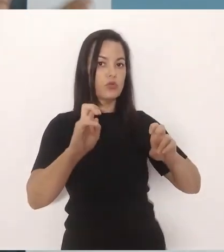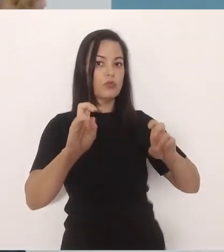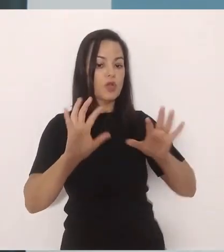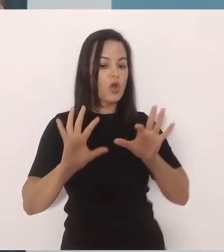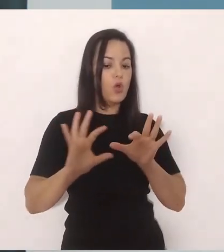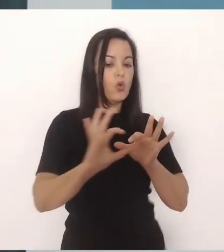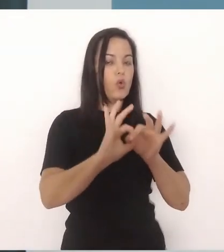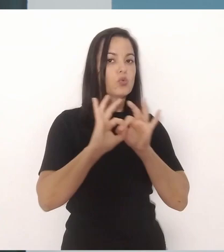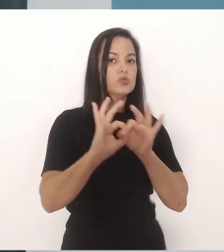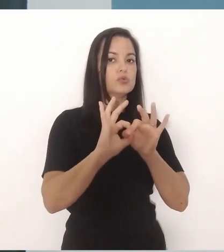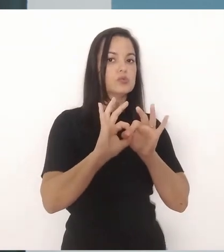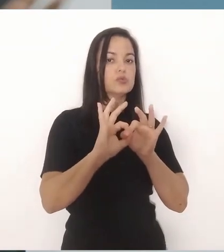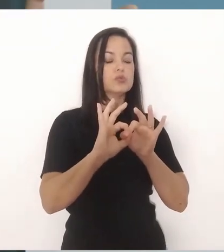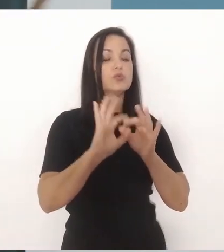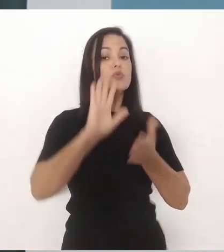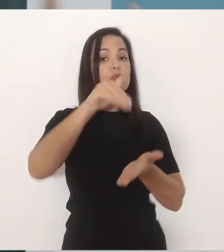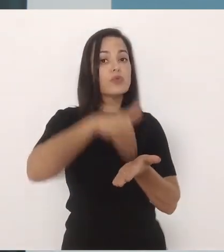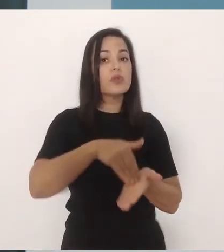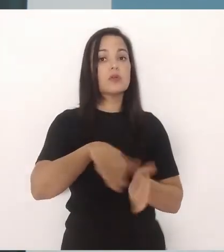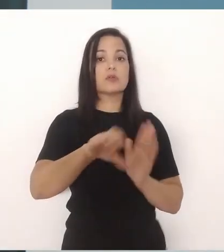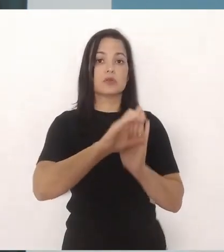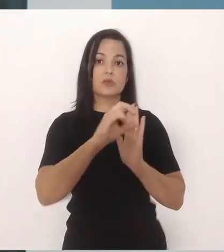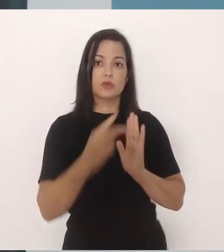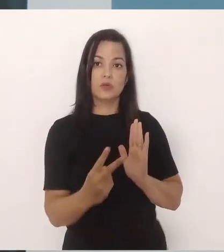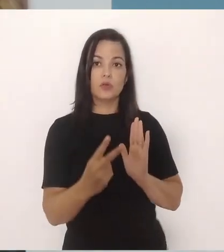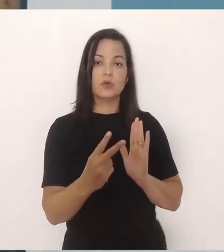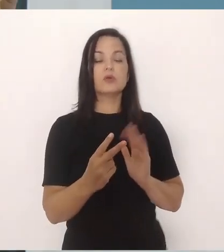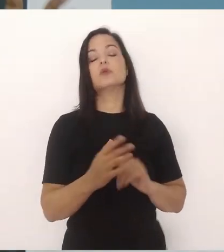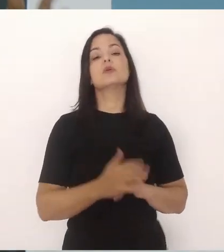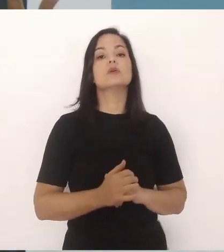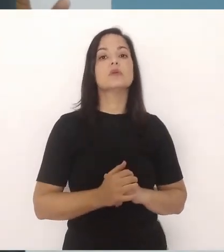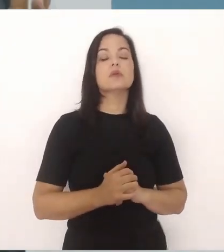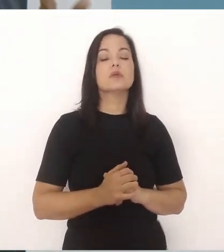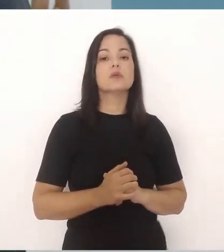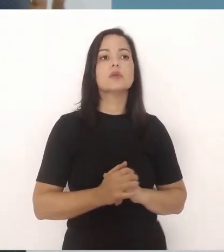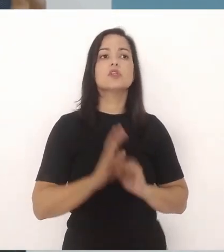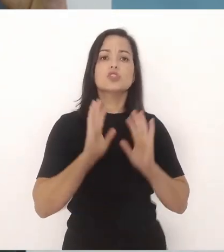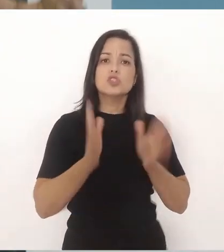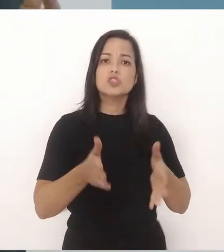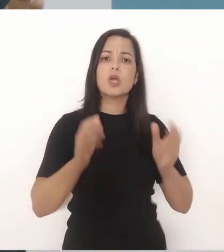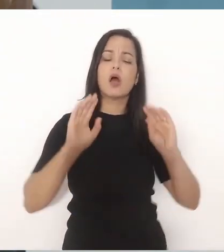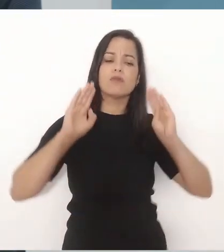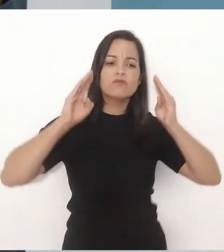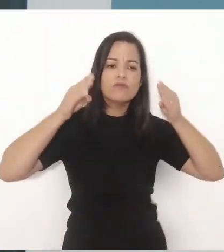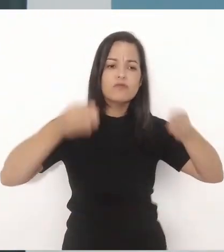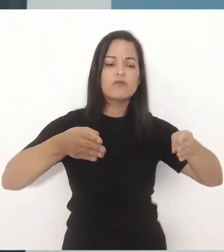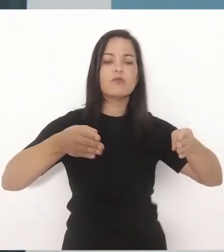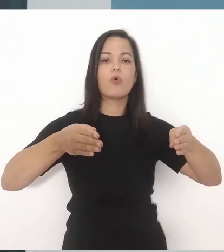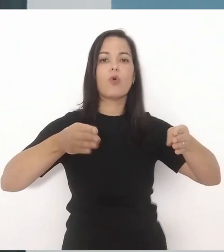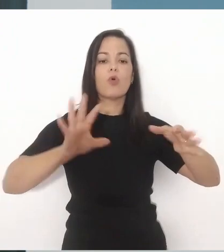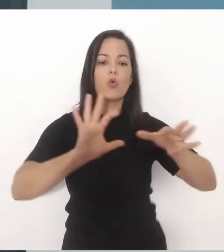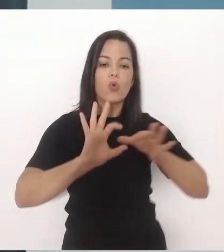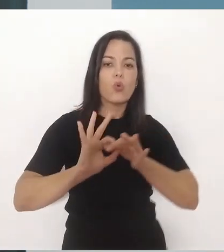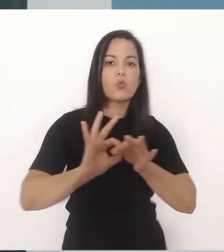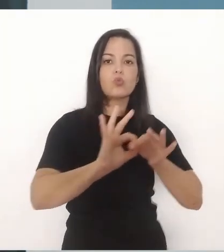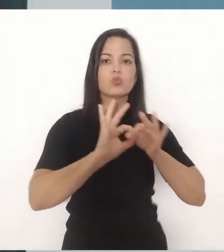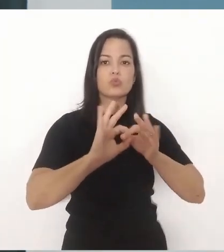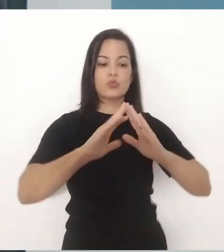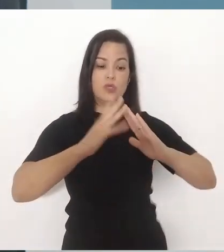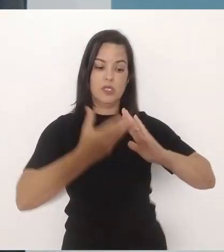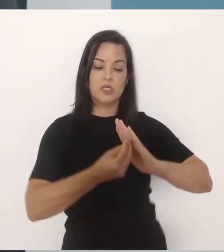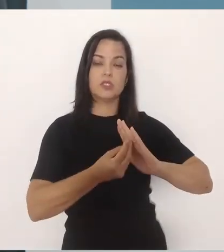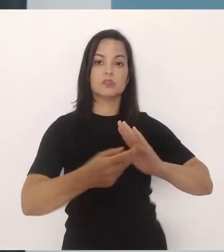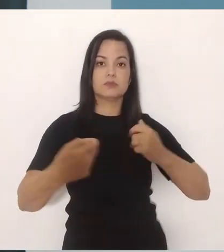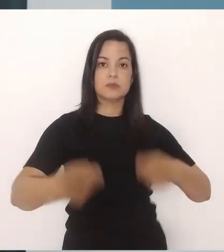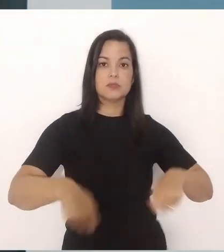no final do capítulo 2. Aliás, no capítulo 2 como um todo, ele já havia enfatizado um tanto a unidade da igreja. Mas